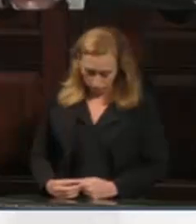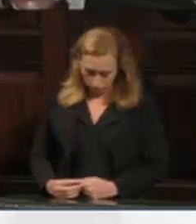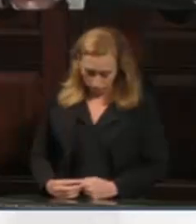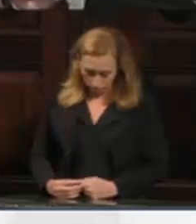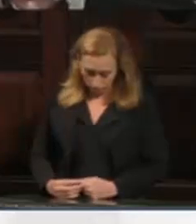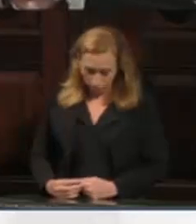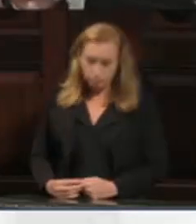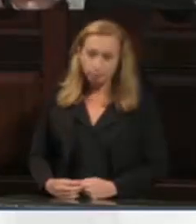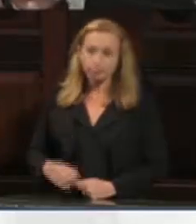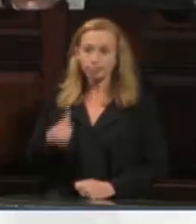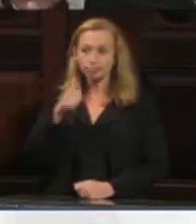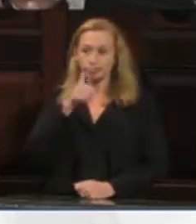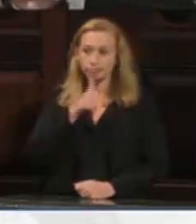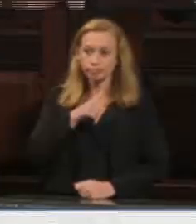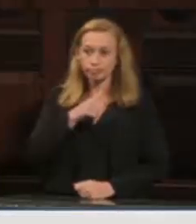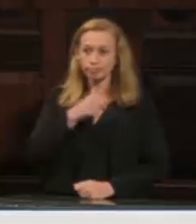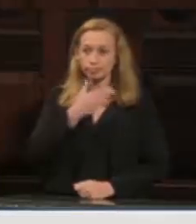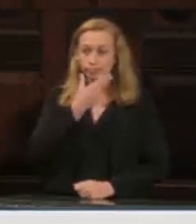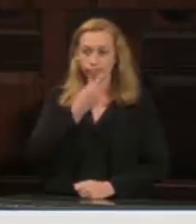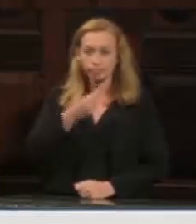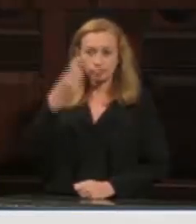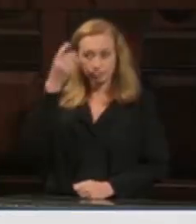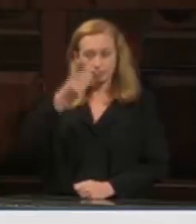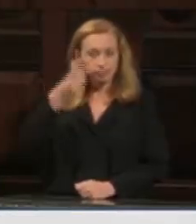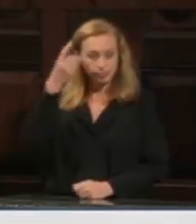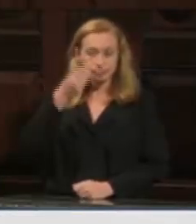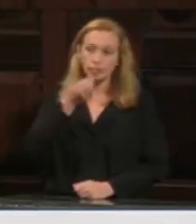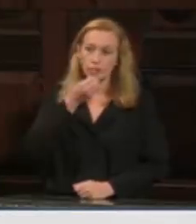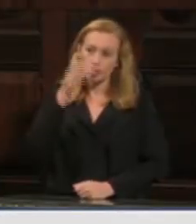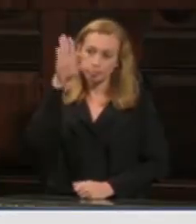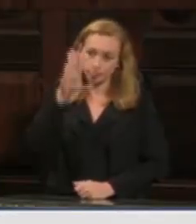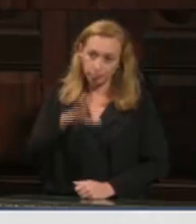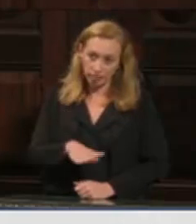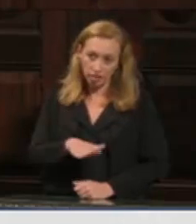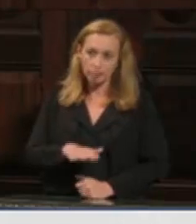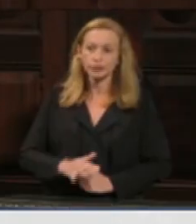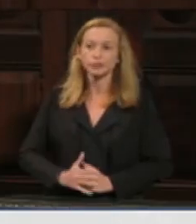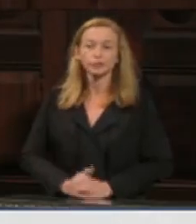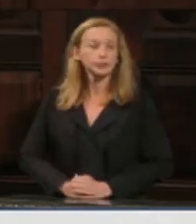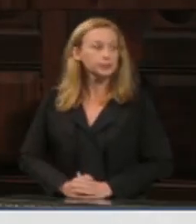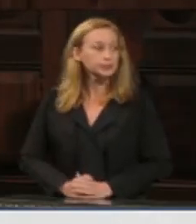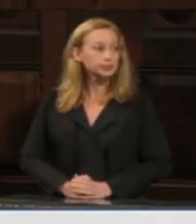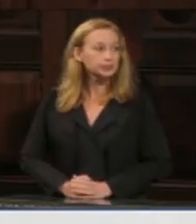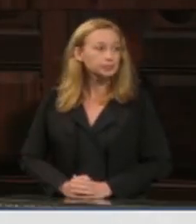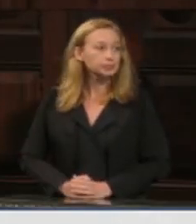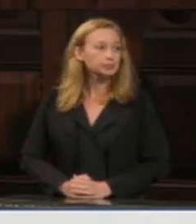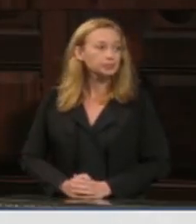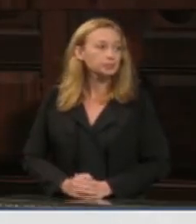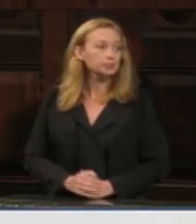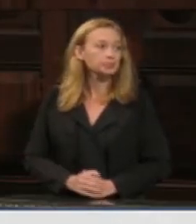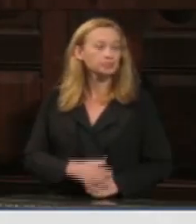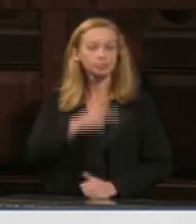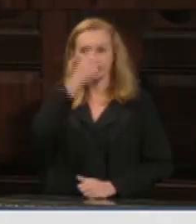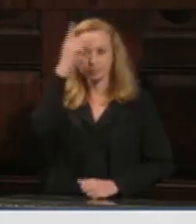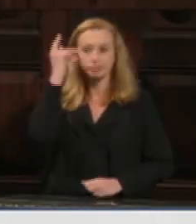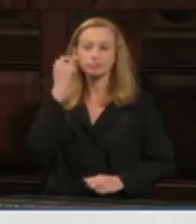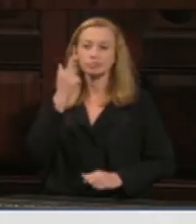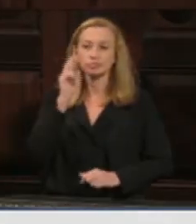Senhoras e senhores, deputados e deputadas, boa tarde, ouvintes da TV Alerge,